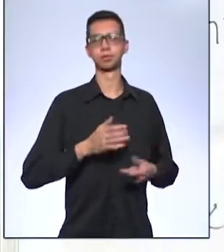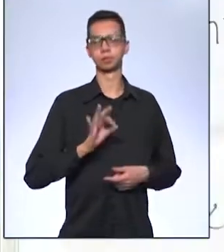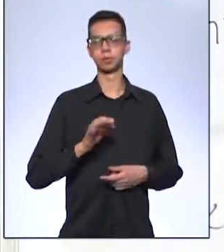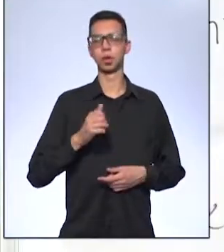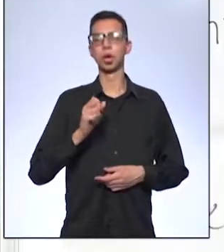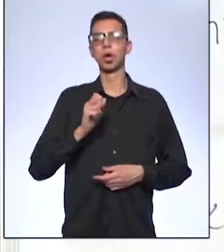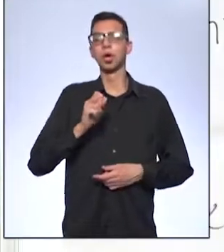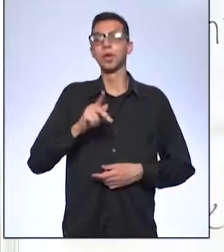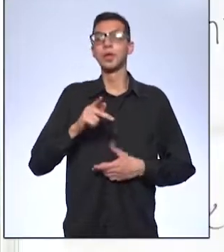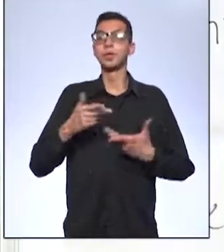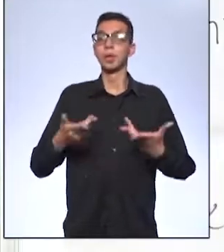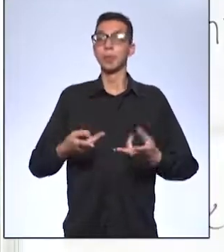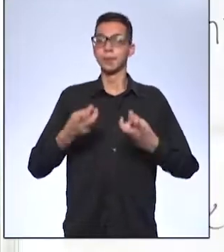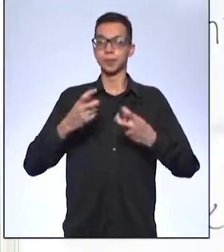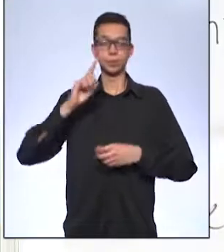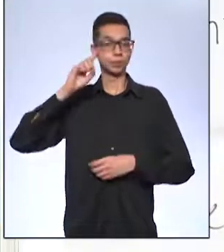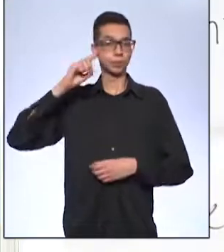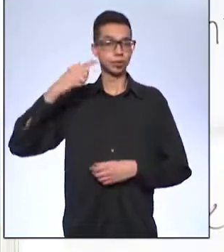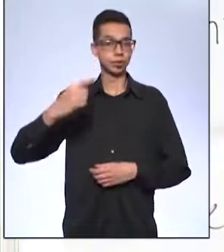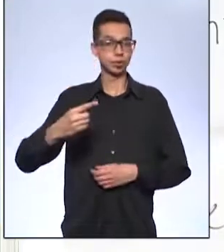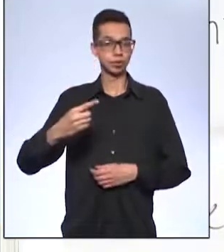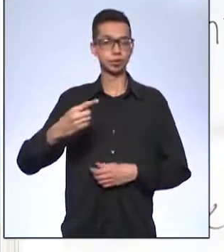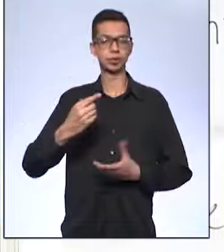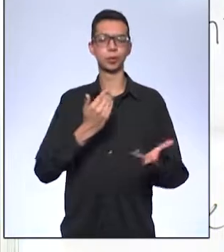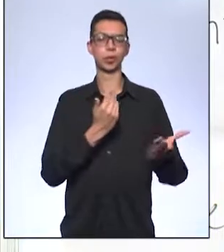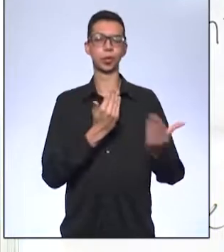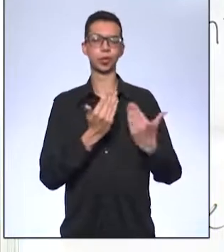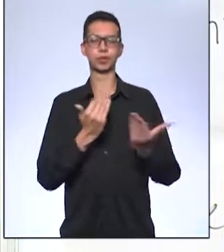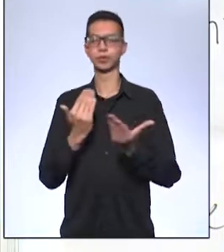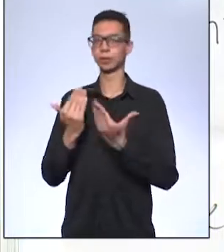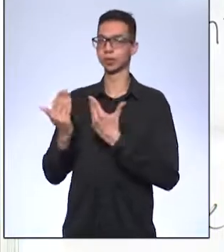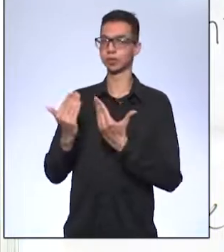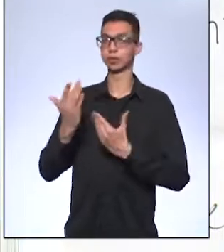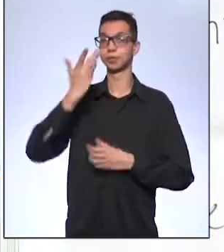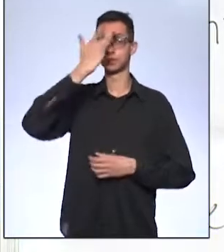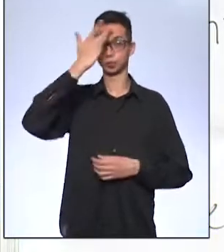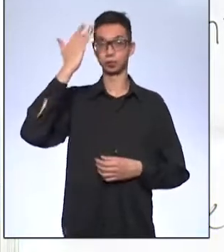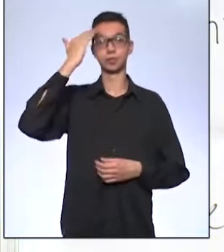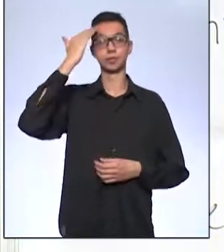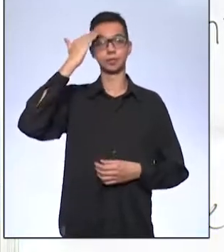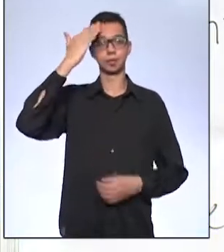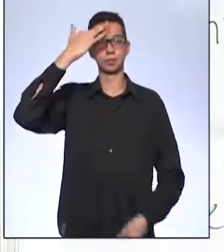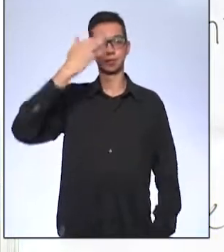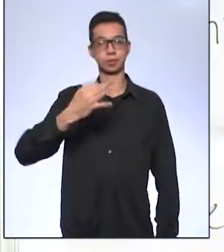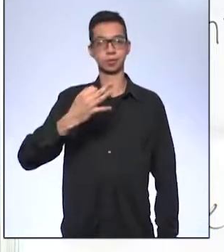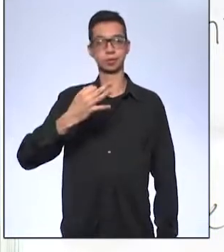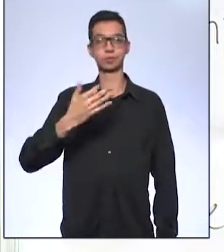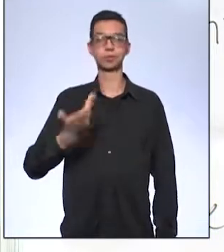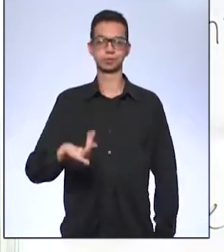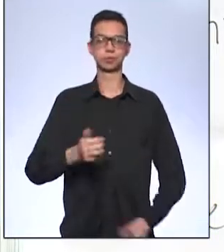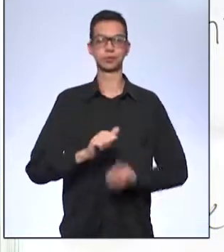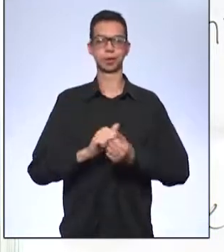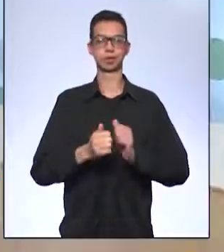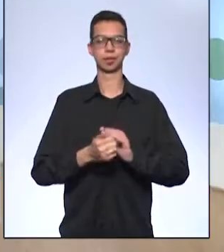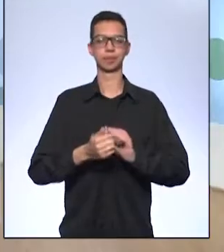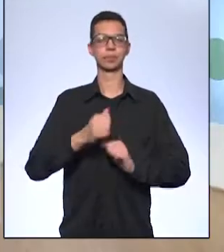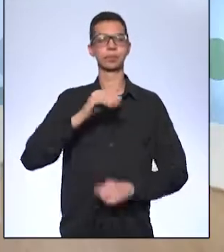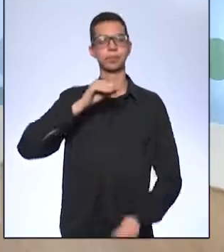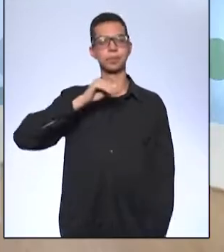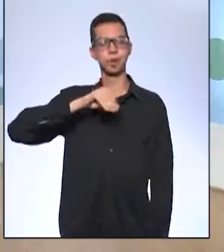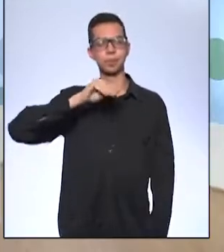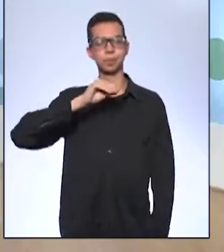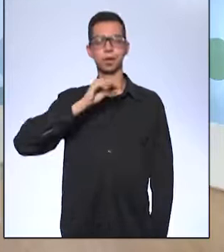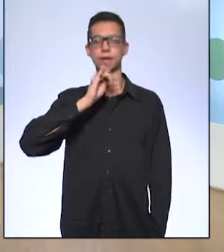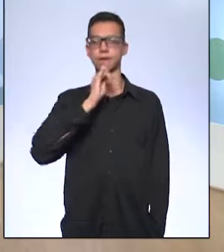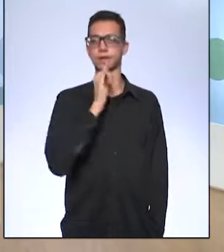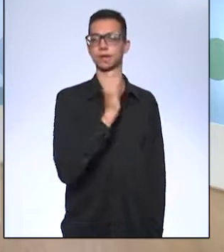gente, falando no dia a dia com pessoas que têm a mesma compreensão, que a gente sabe que a gente vai entender, a gente adapta a quem está falando. Você sempre vai